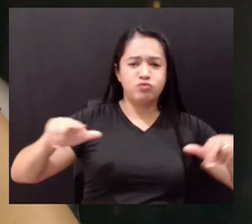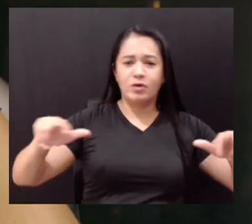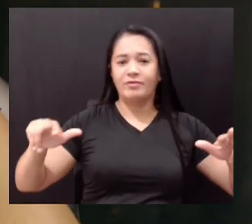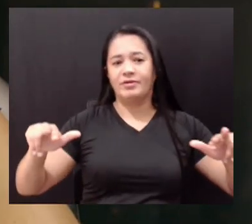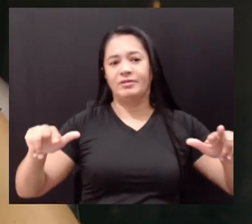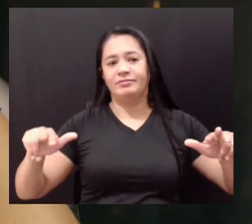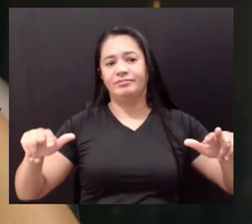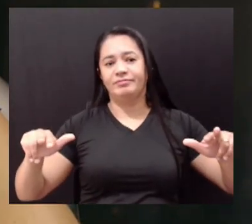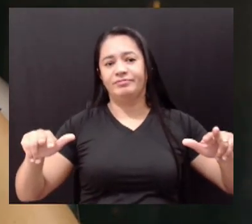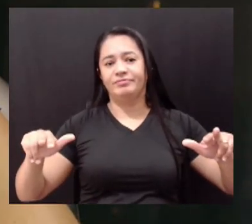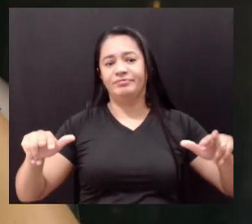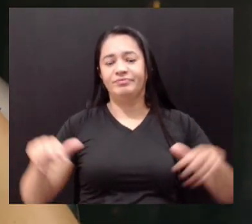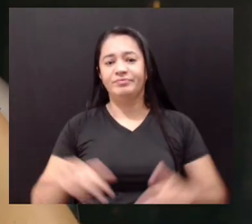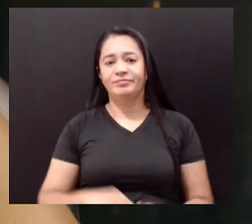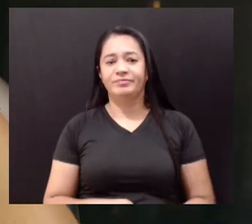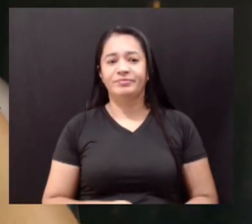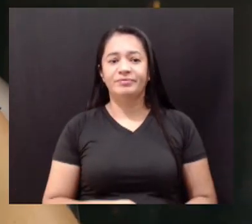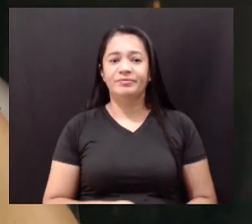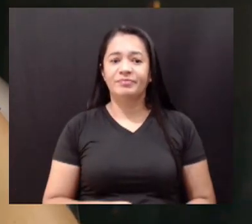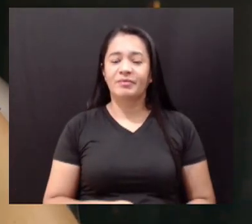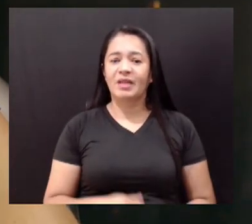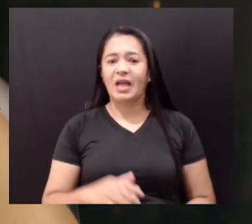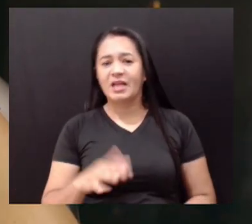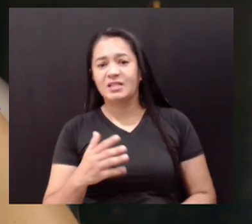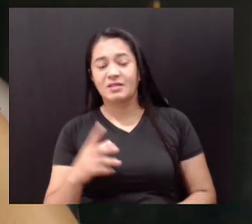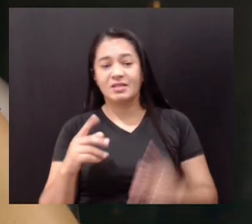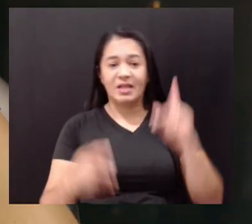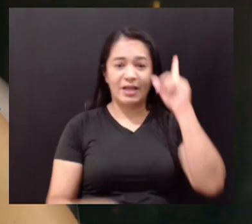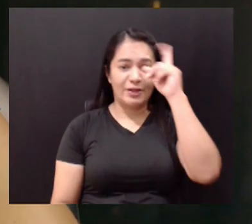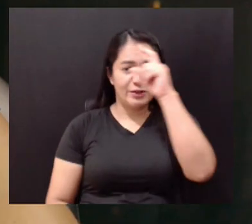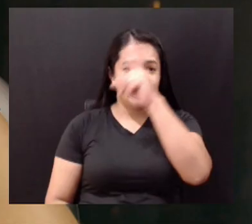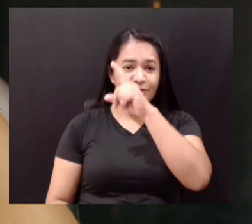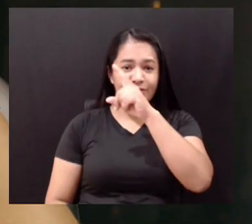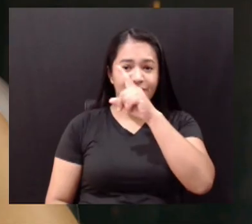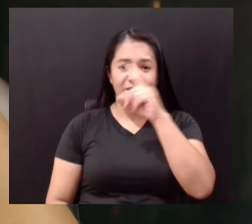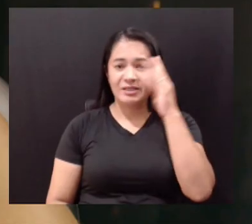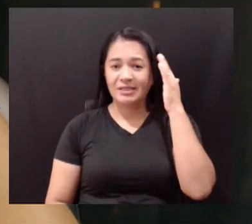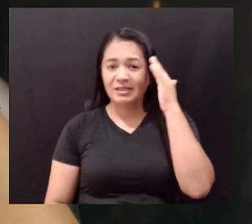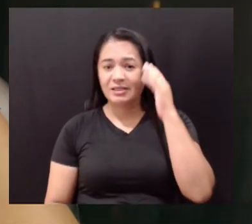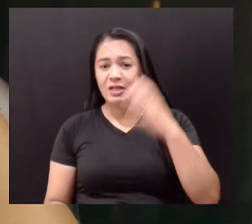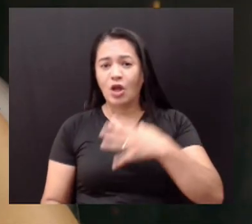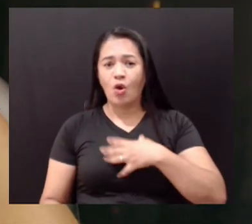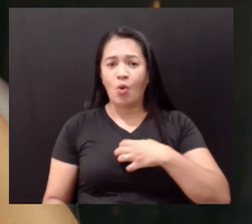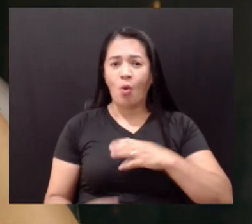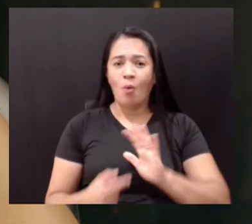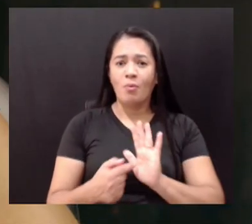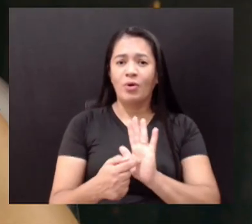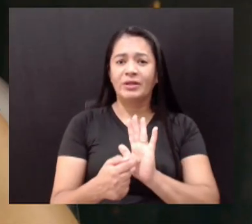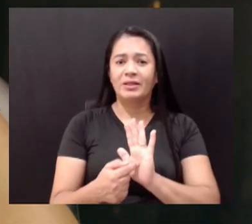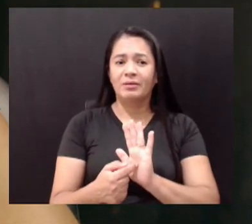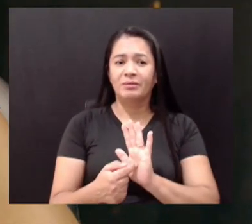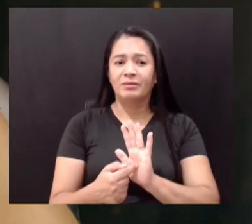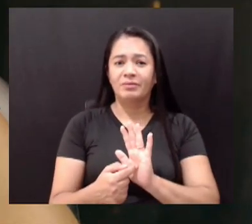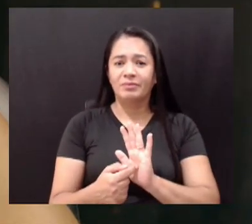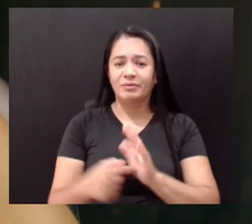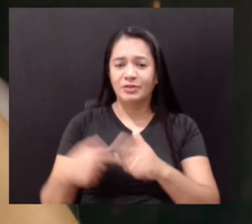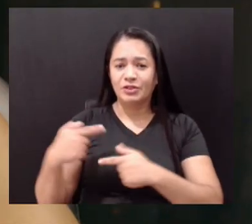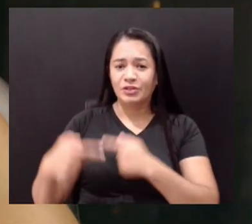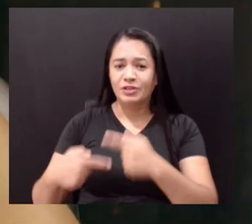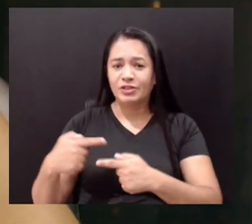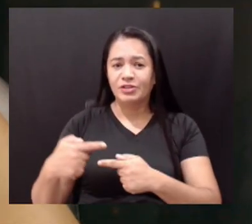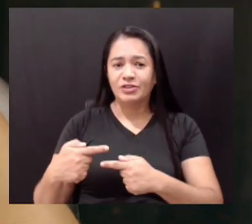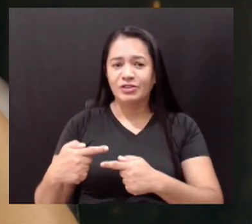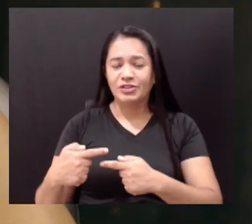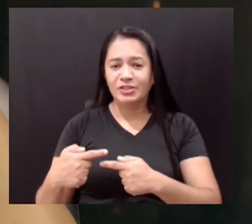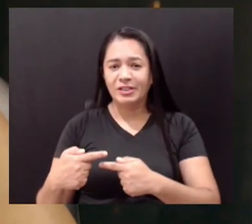a se aposentar. Às vezes fica difícil distinguir o que é comportamento de geração Nutella,